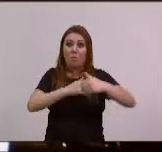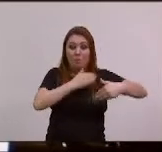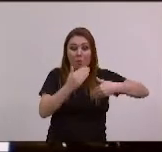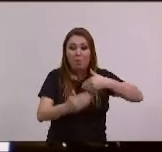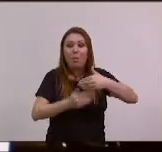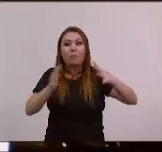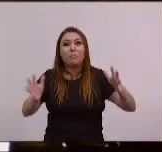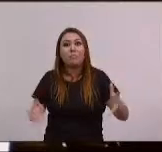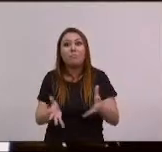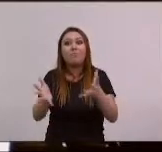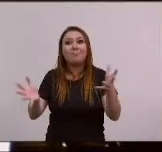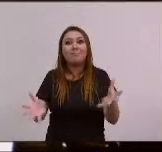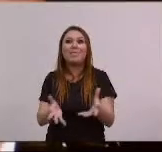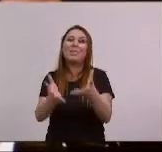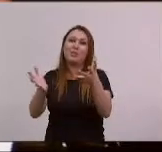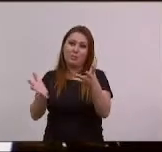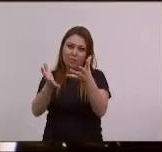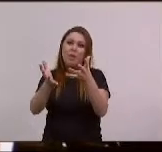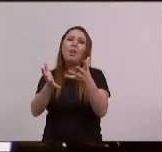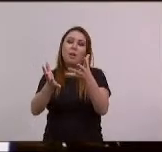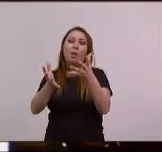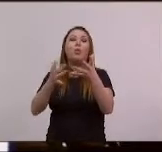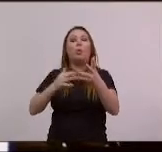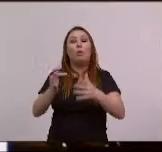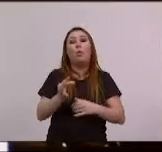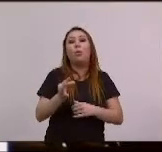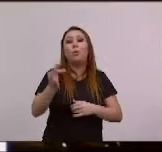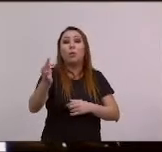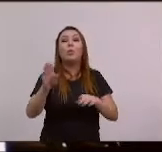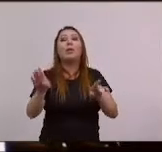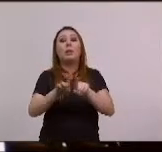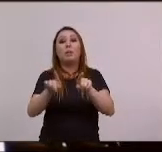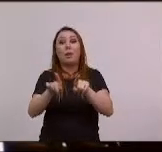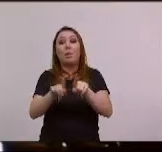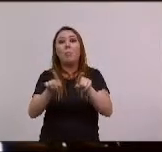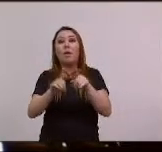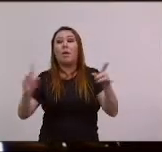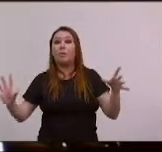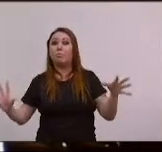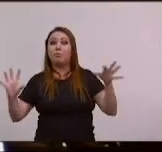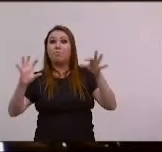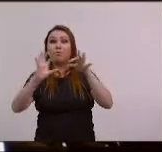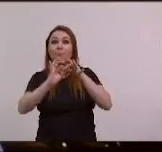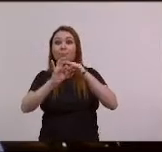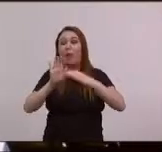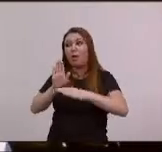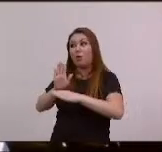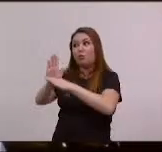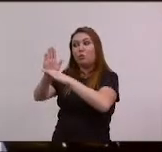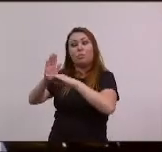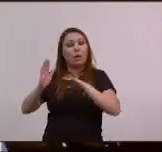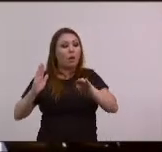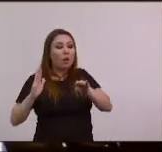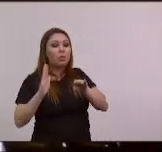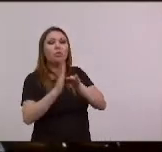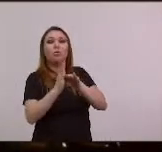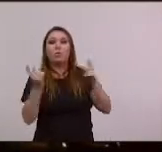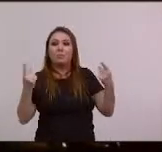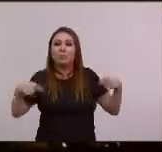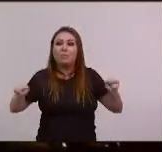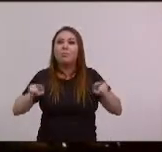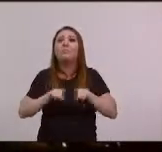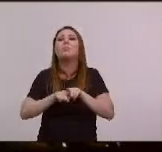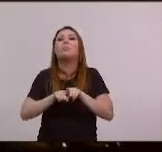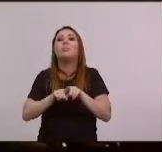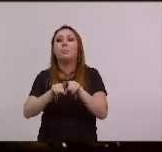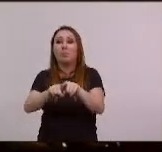ao mesmo tempo a contribuição recíproca que alunos de lá e alunos de cá, encontrando-se,